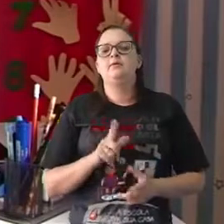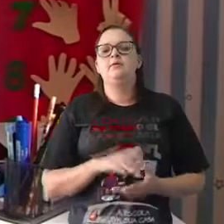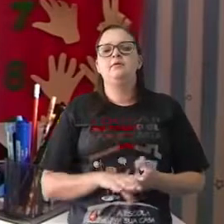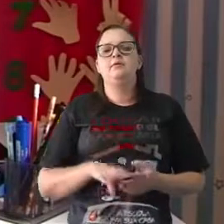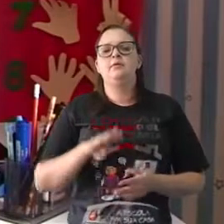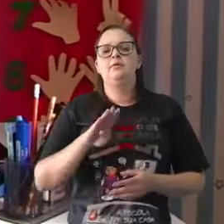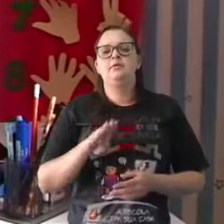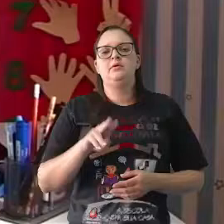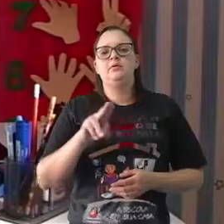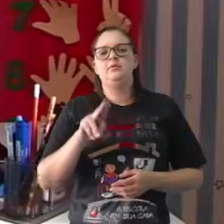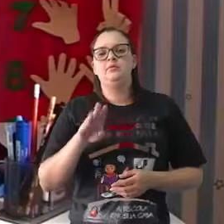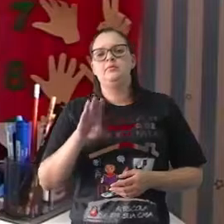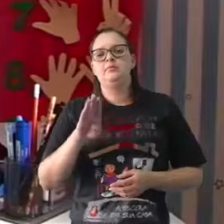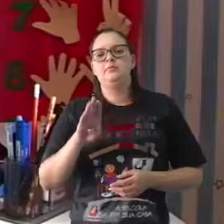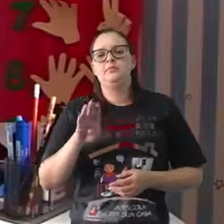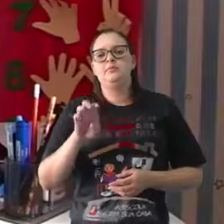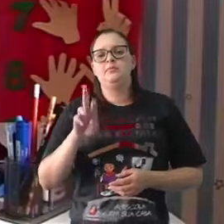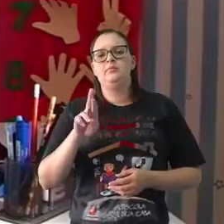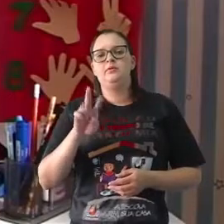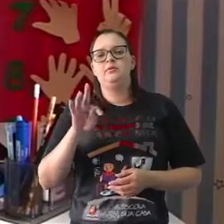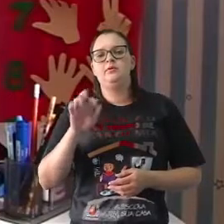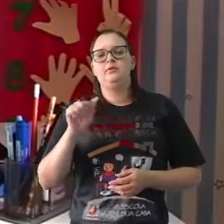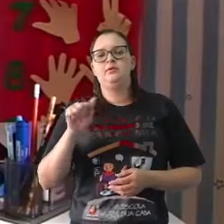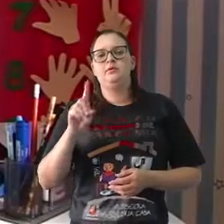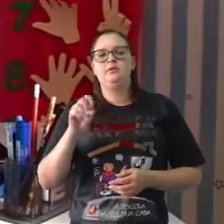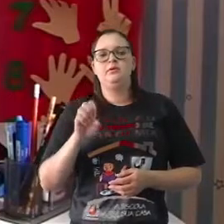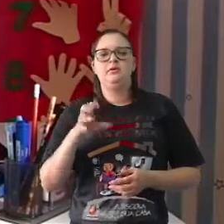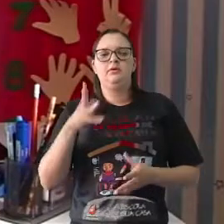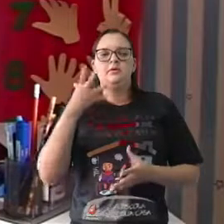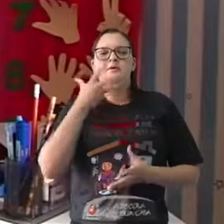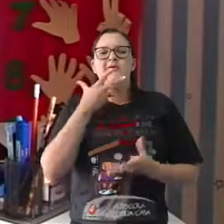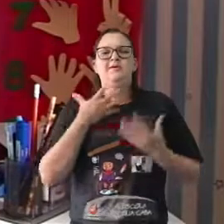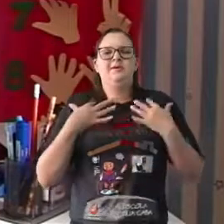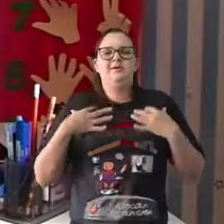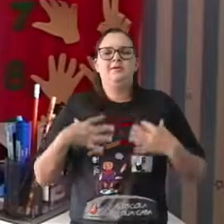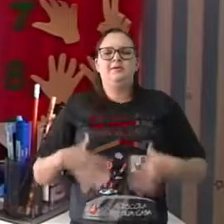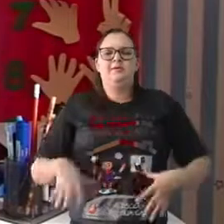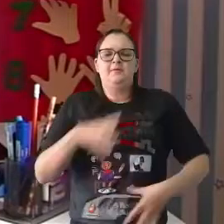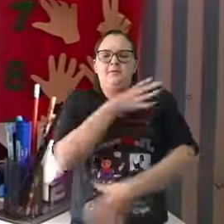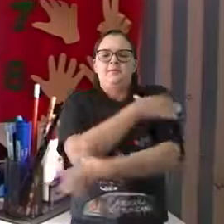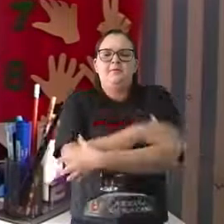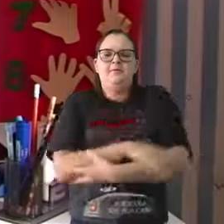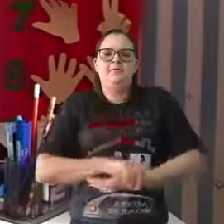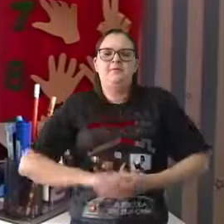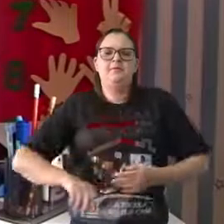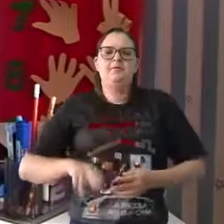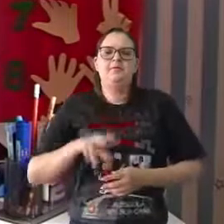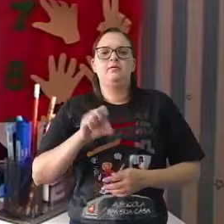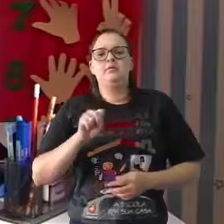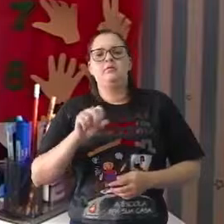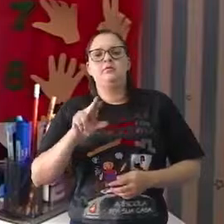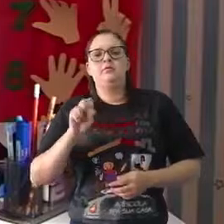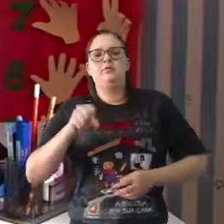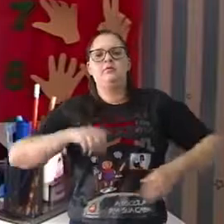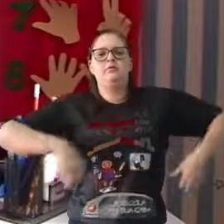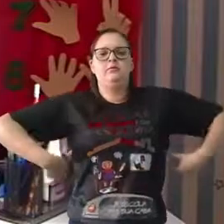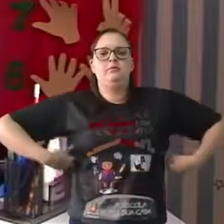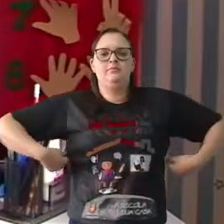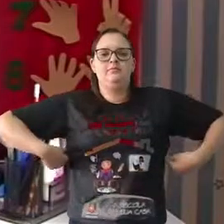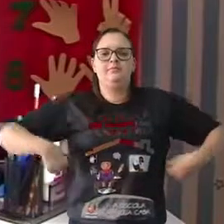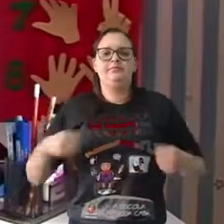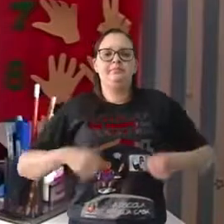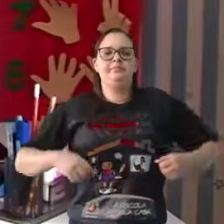liberação maior também de suor, de sebo também na região das axilas, que é